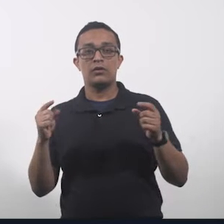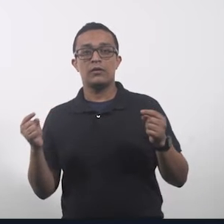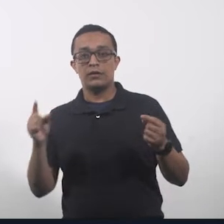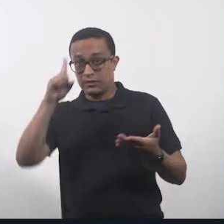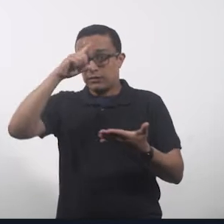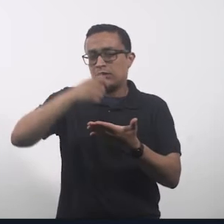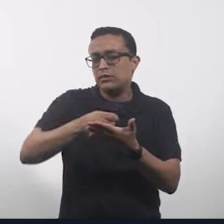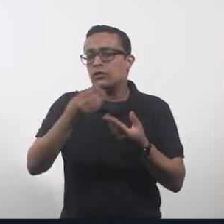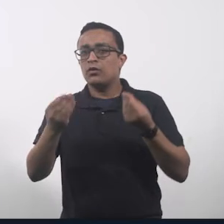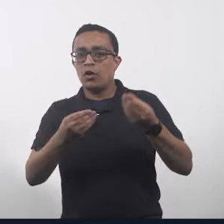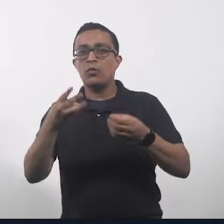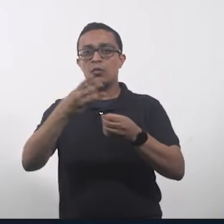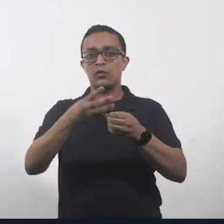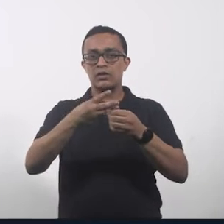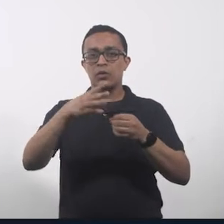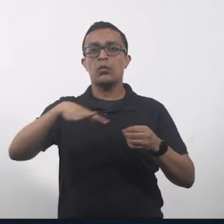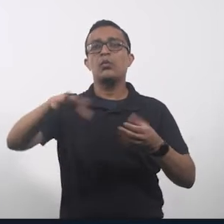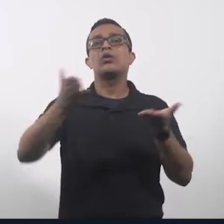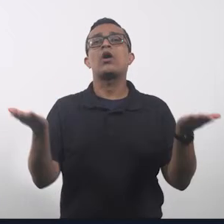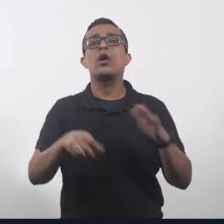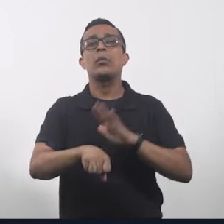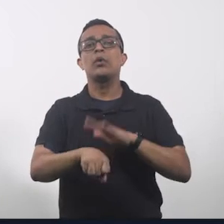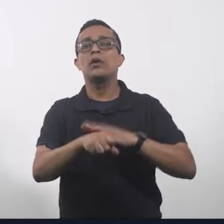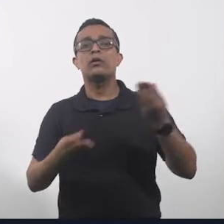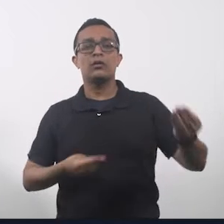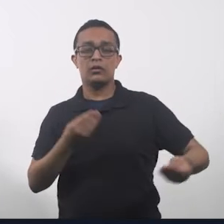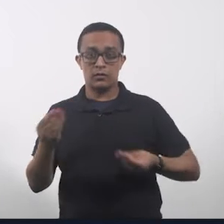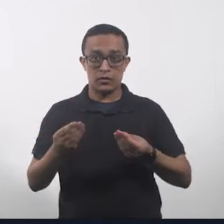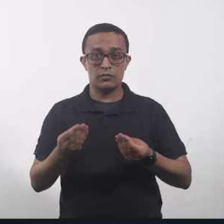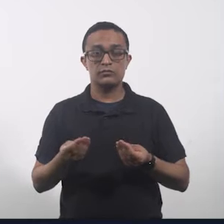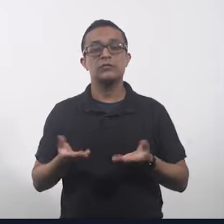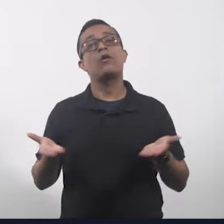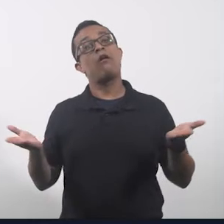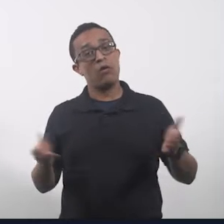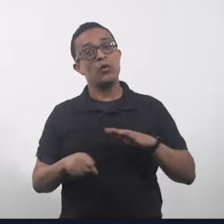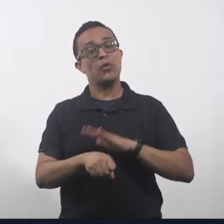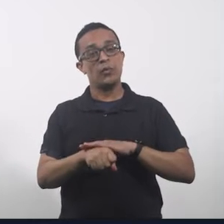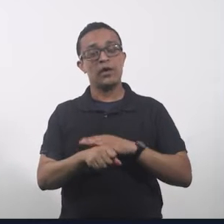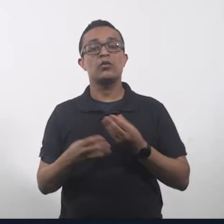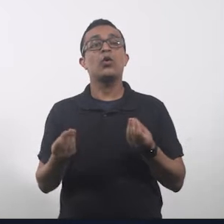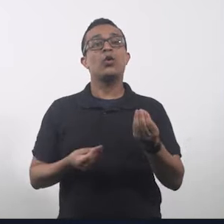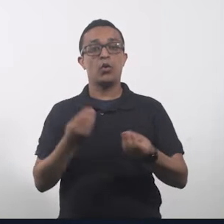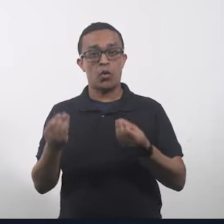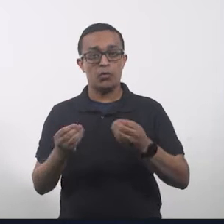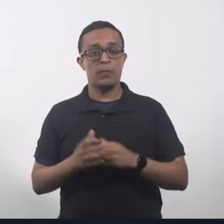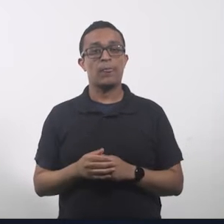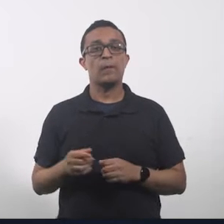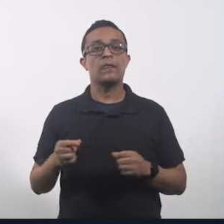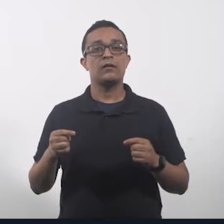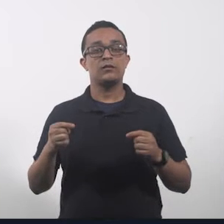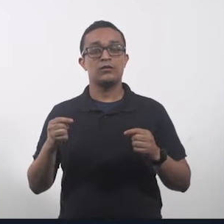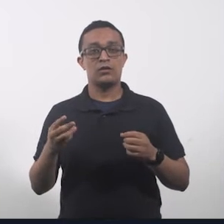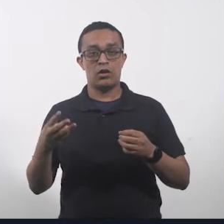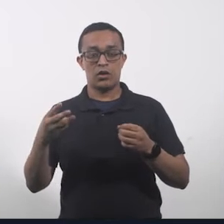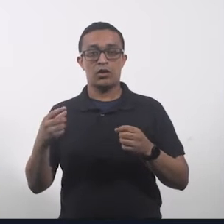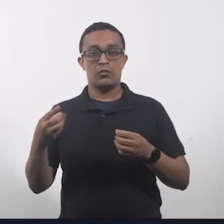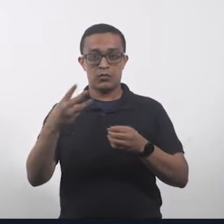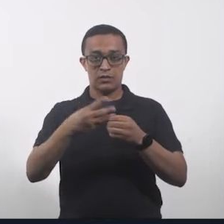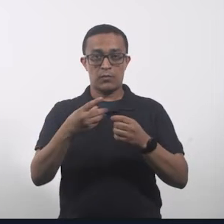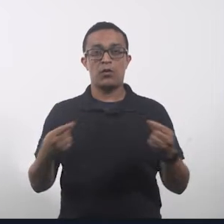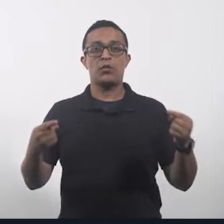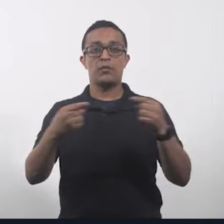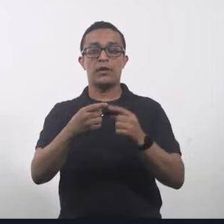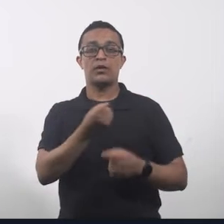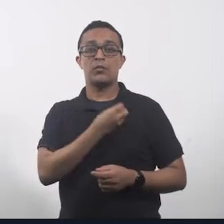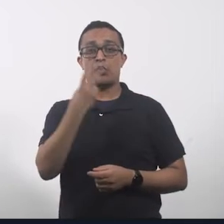do município nesse momento. E, nesse momento, o município, então, estaria classificado como situação 2, que é o que está